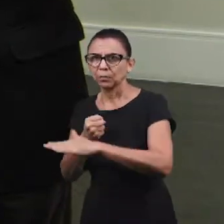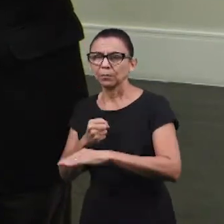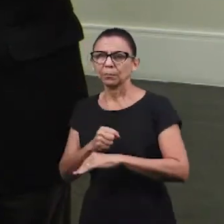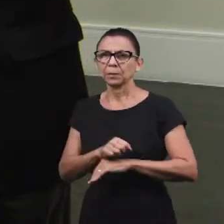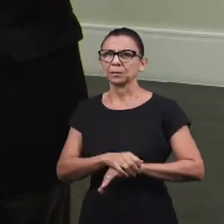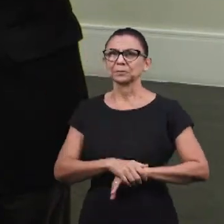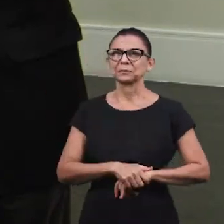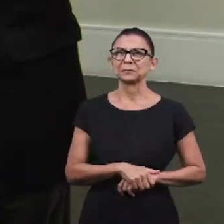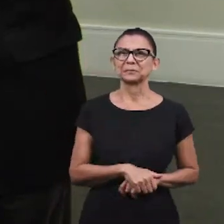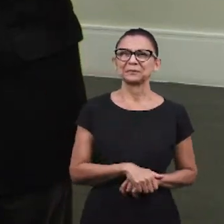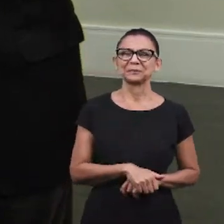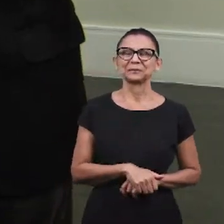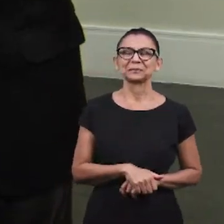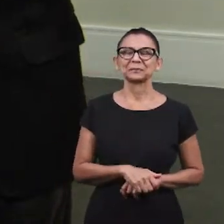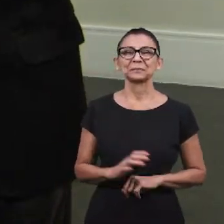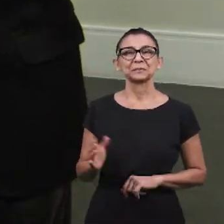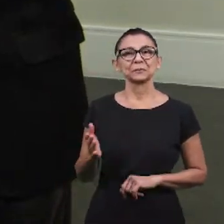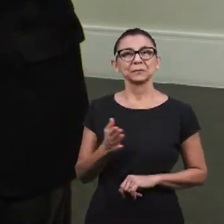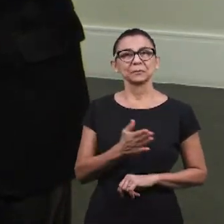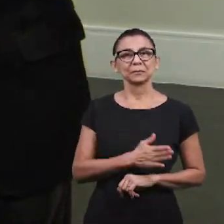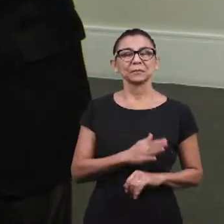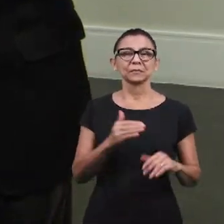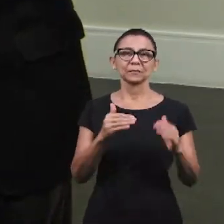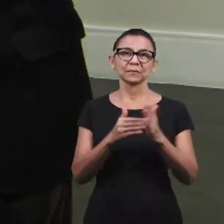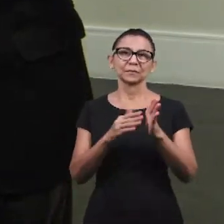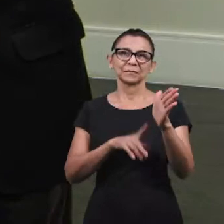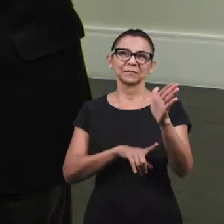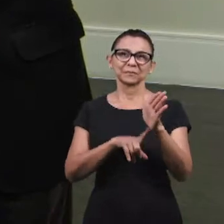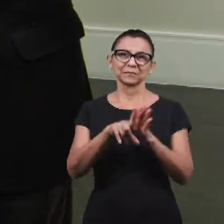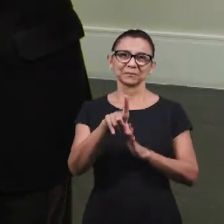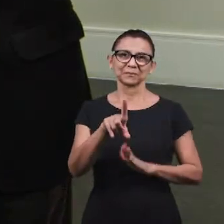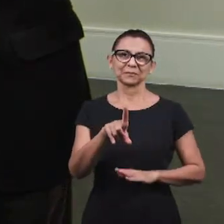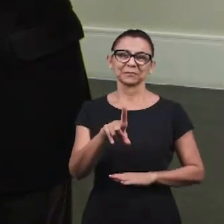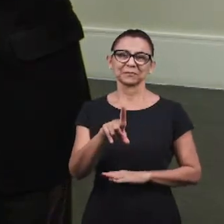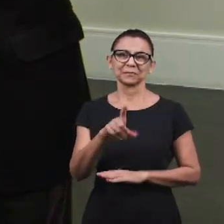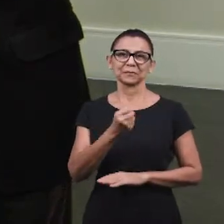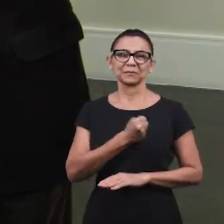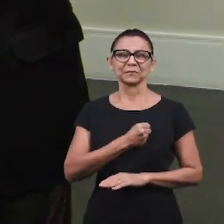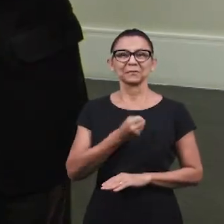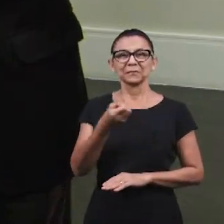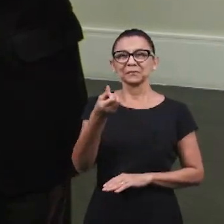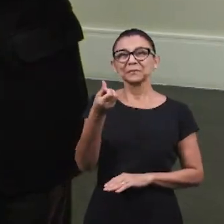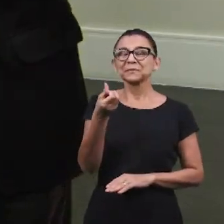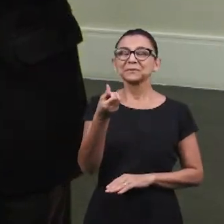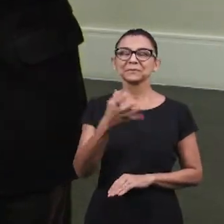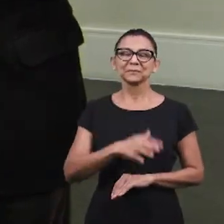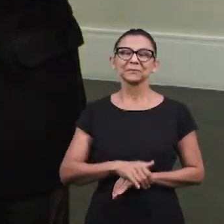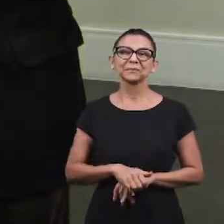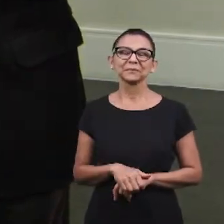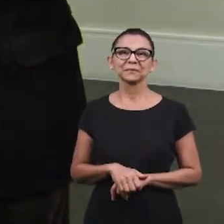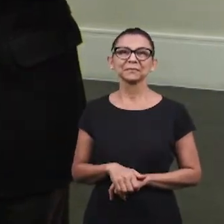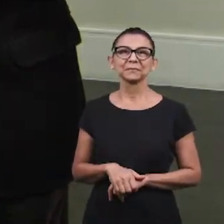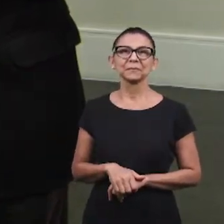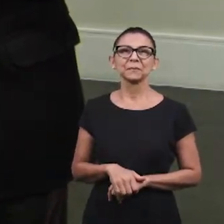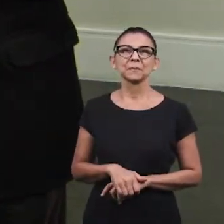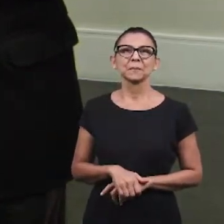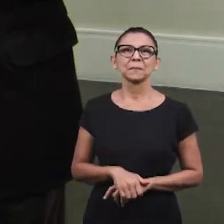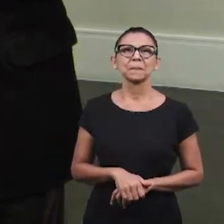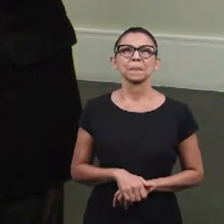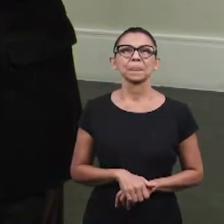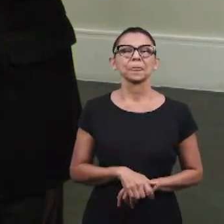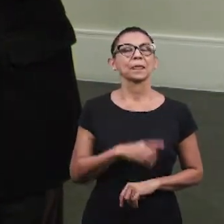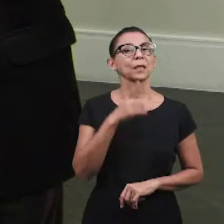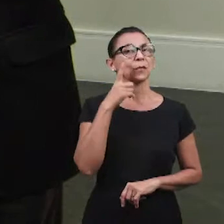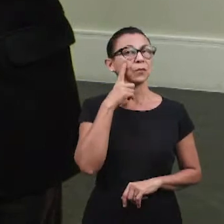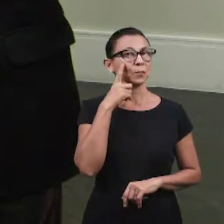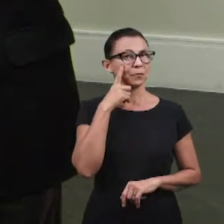seja o nome do Senhor. Agora sim, iremos para a nossa última pergunta, que é a pergunta número 6. E a nossa pergunta número 6, ela